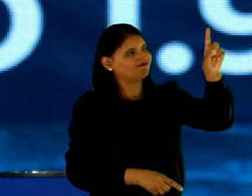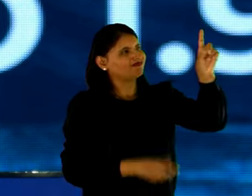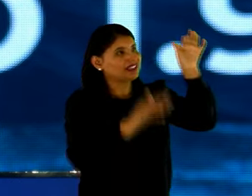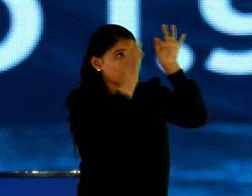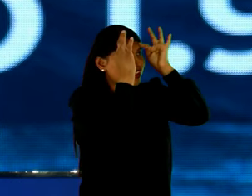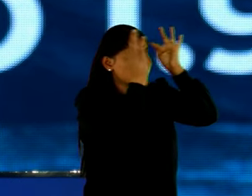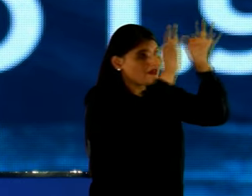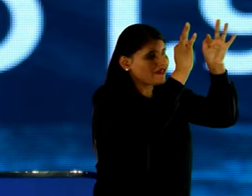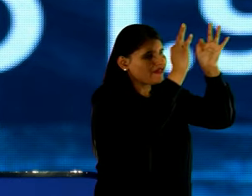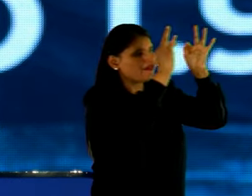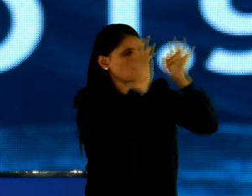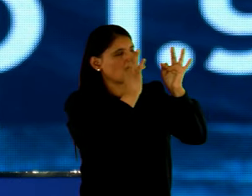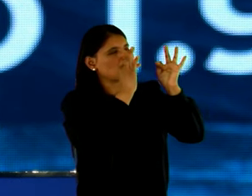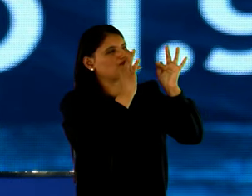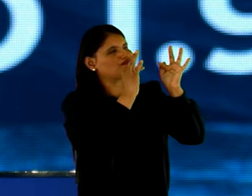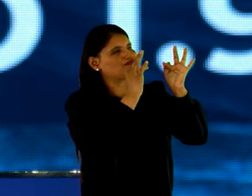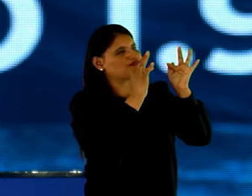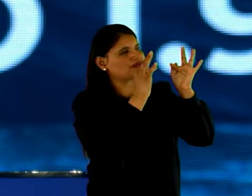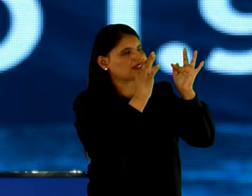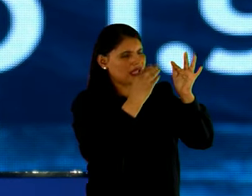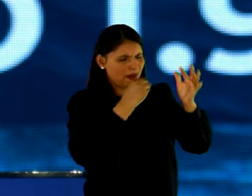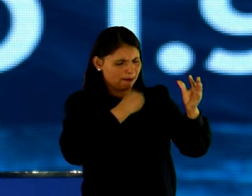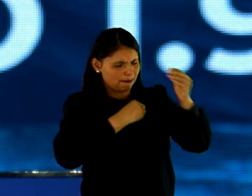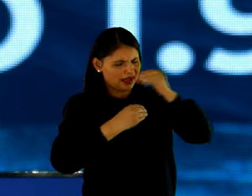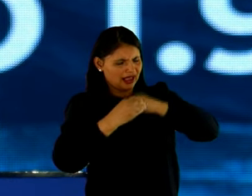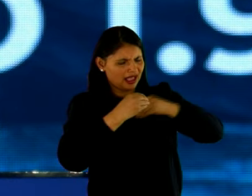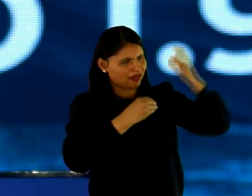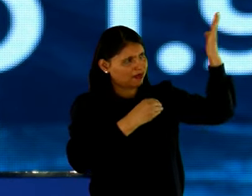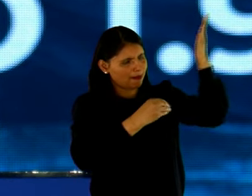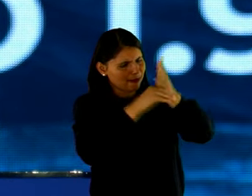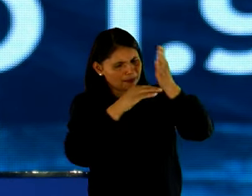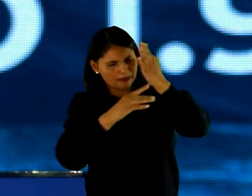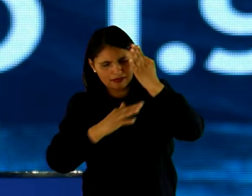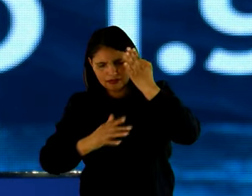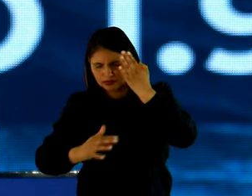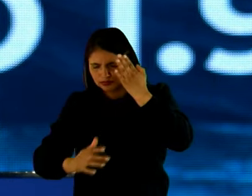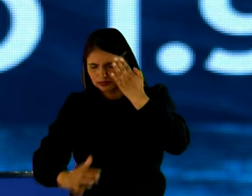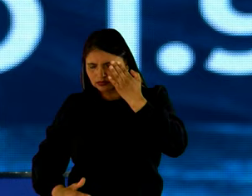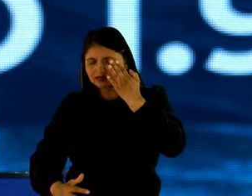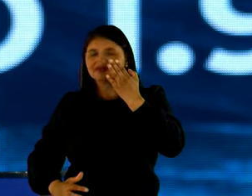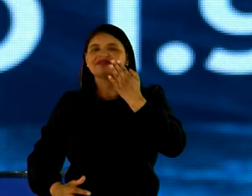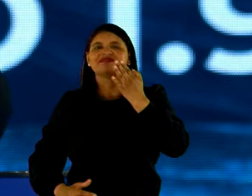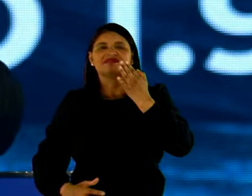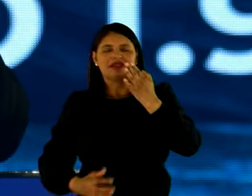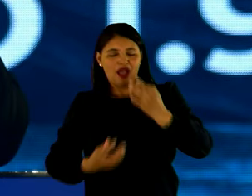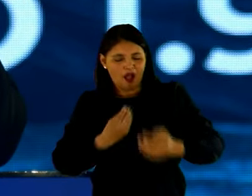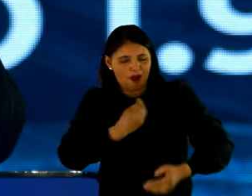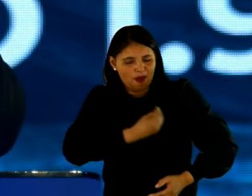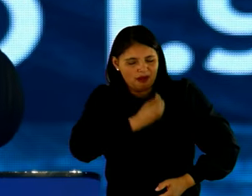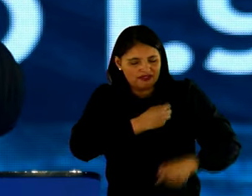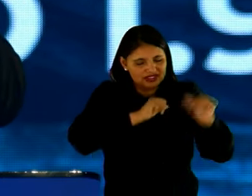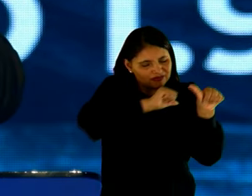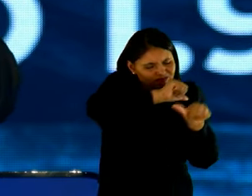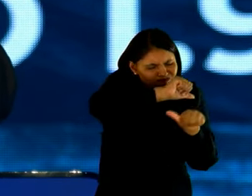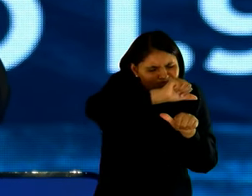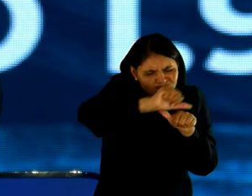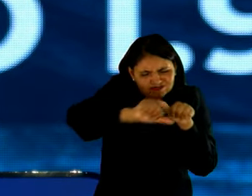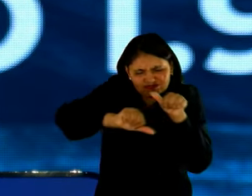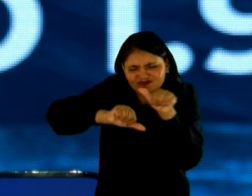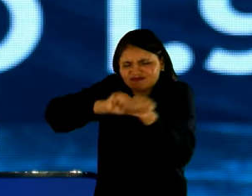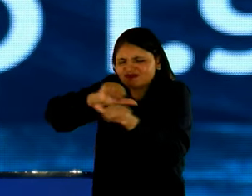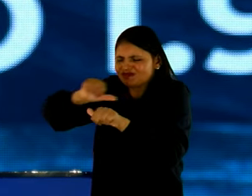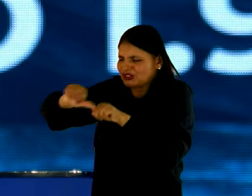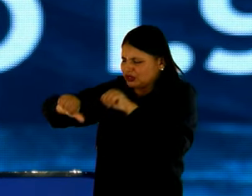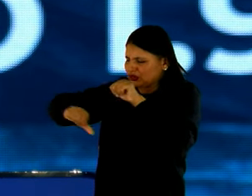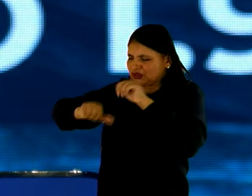tivesse cometido aquele mal. É isso que Deus quer paraa sua vida. Um novo homem, uma nova mulher transformado,